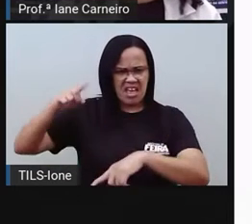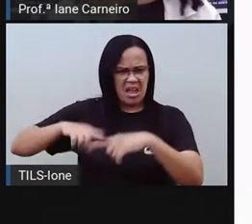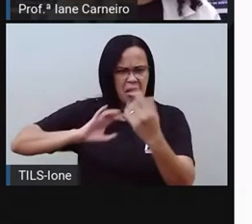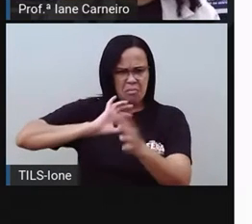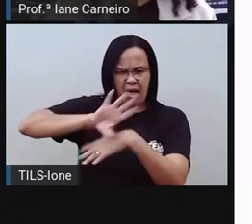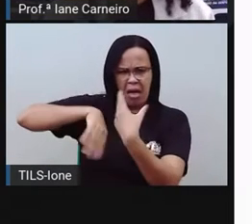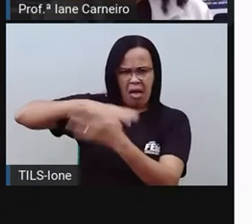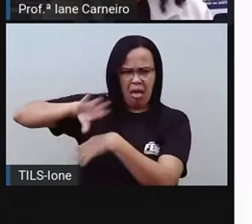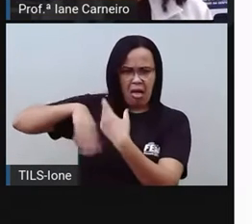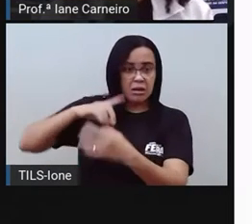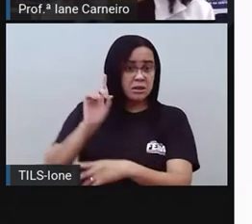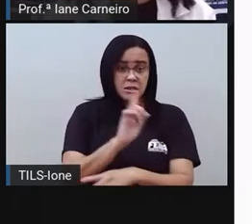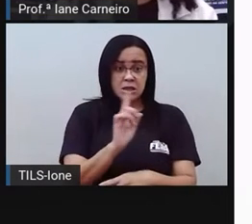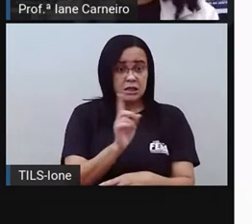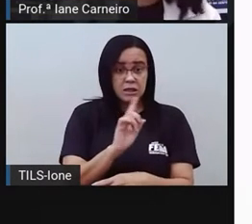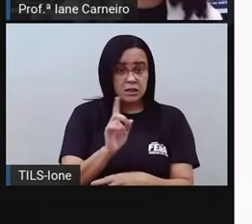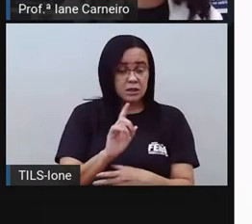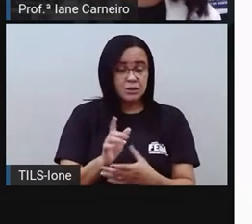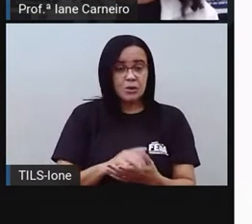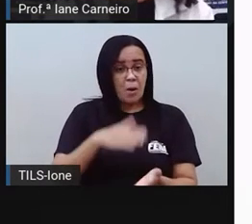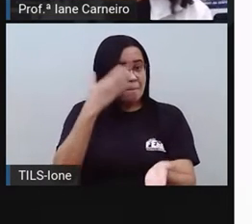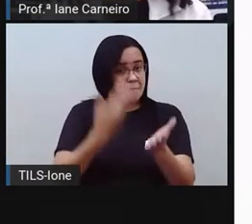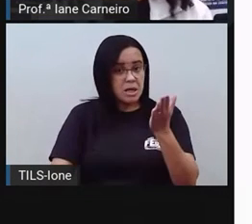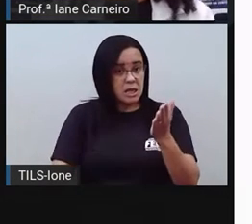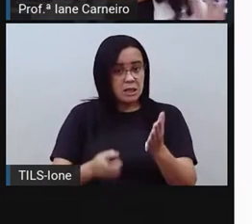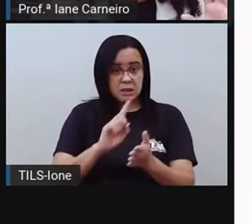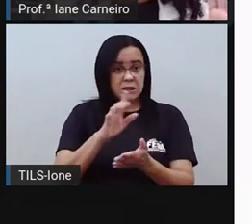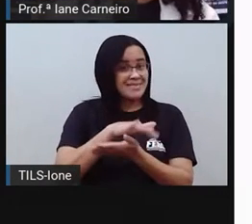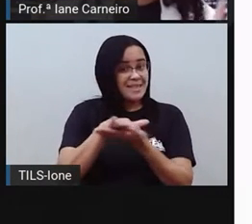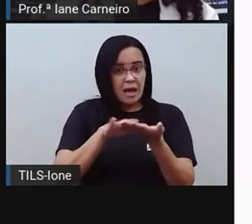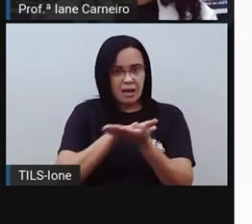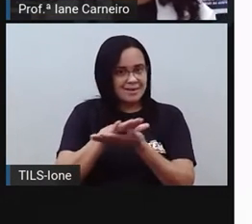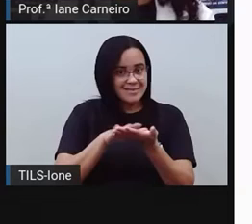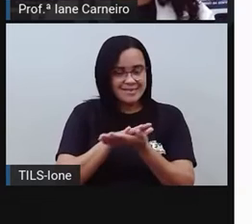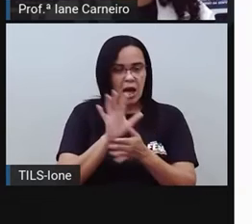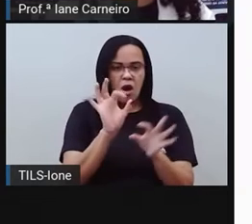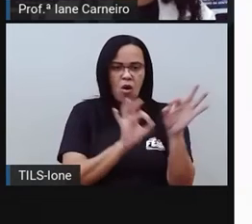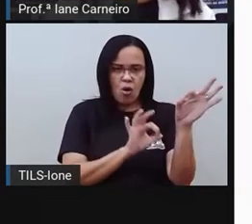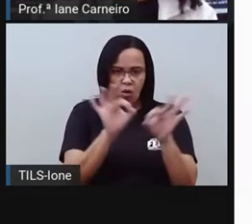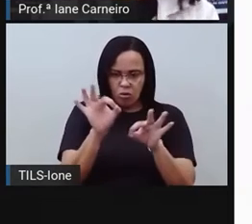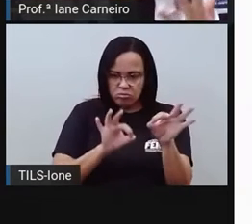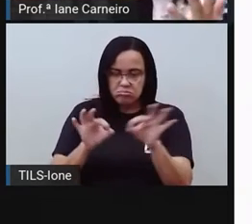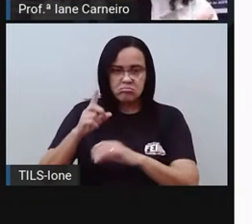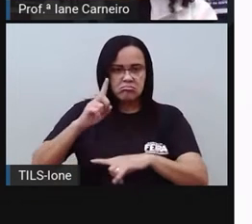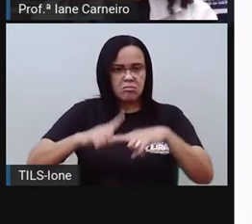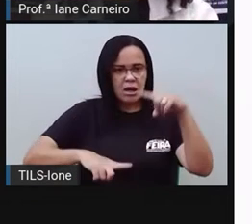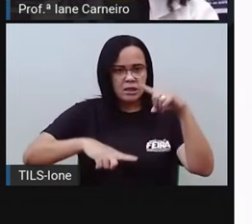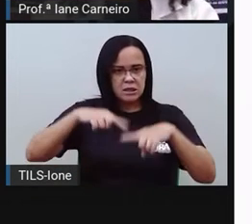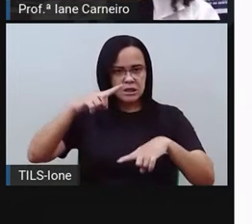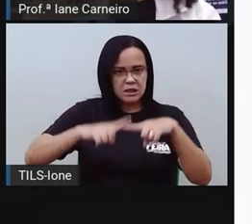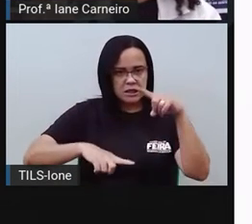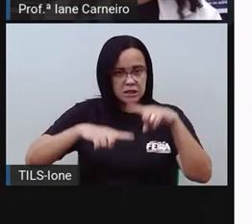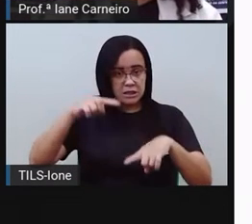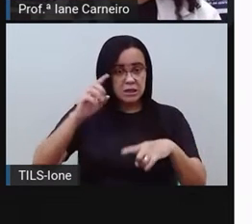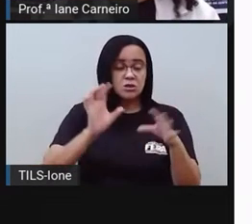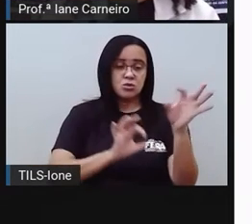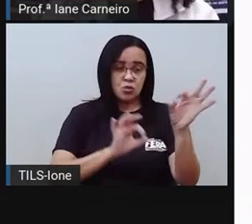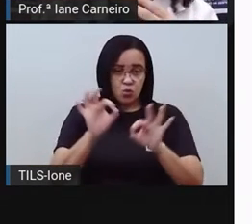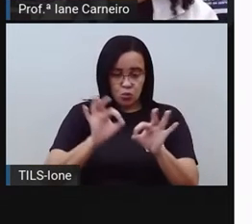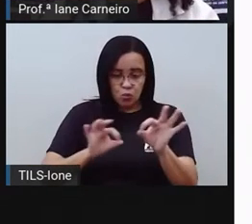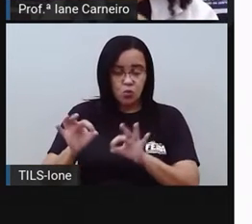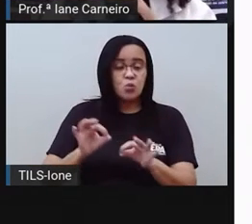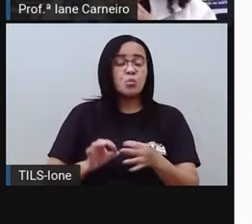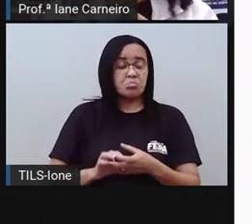colega sem querer pisar, né? De perder. Então, arrumar seu material, pegou um material da estante,